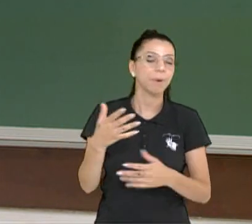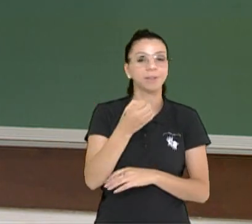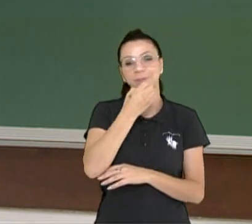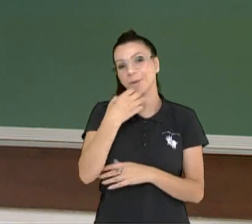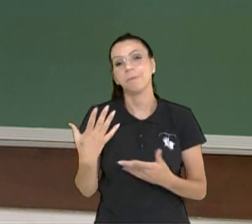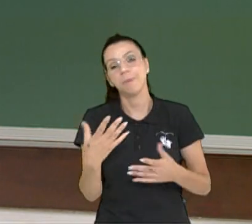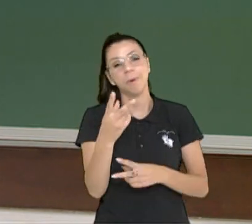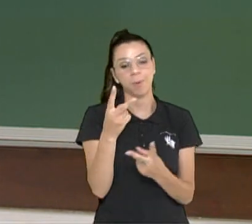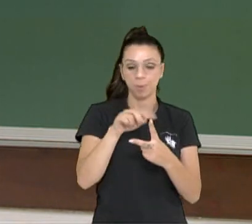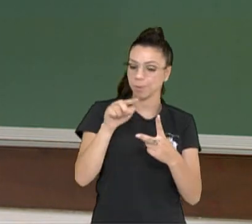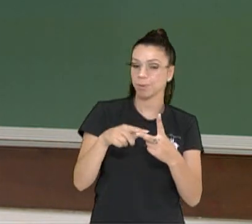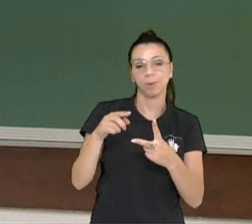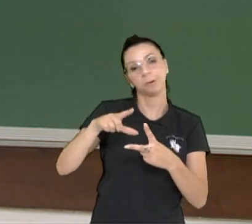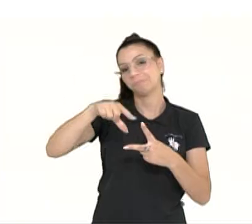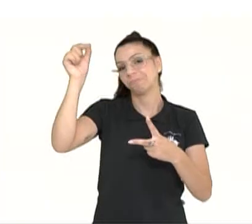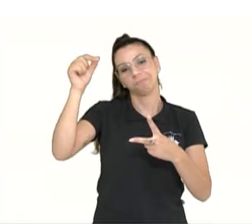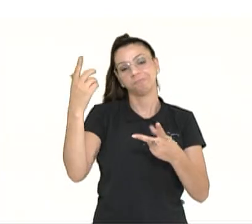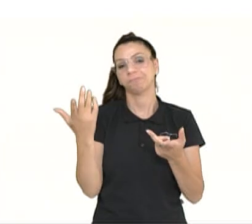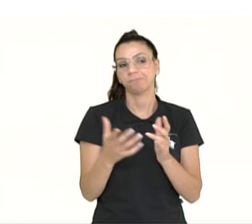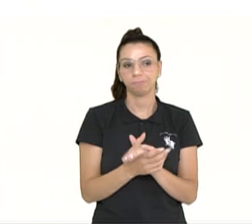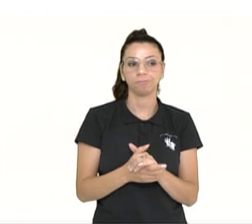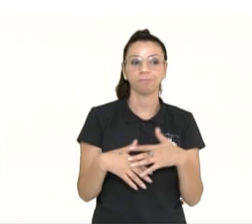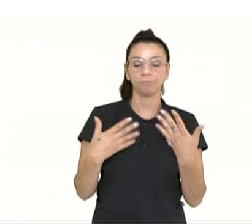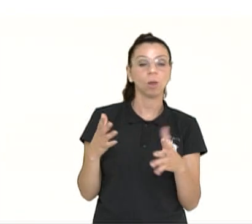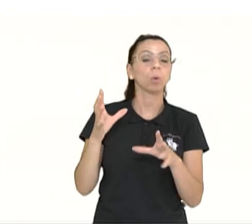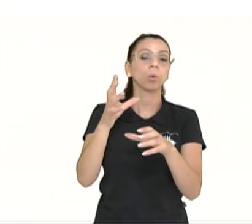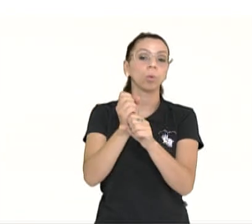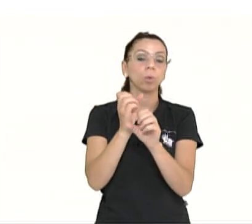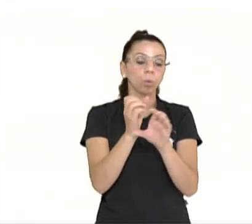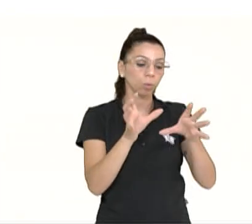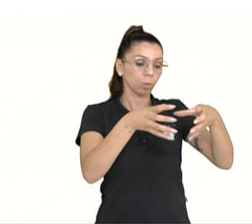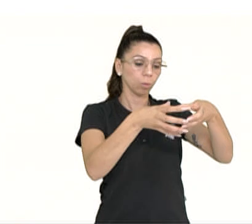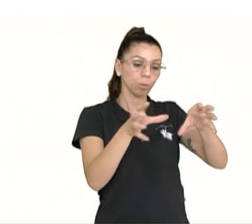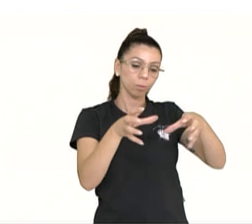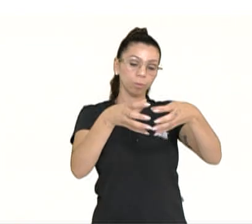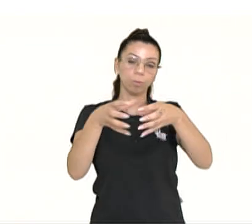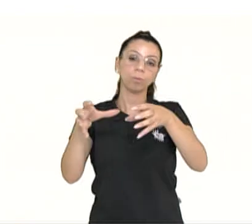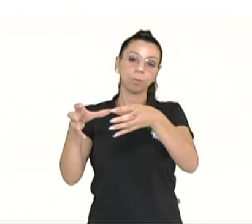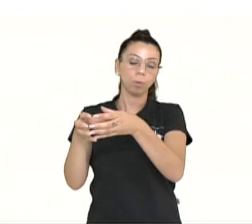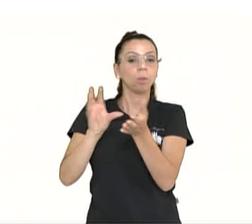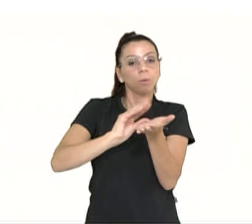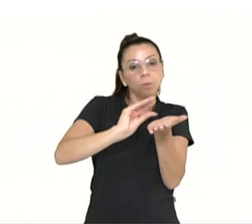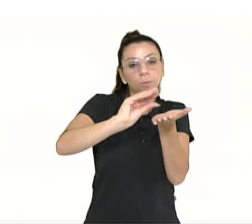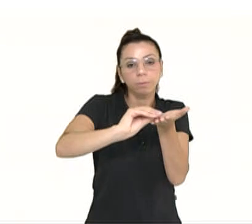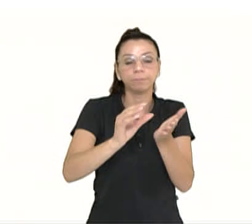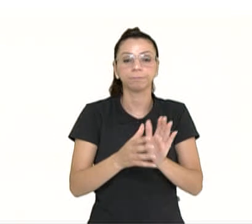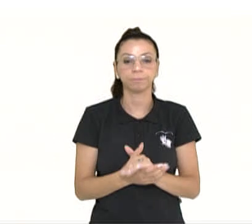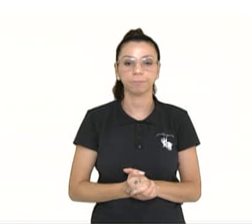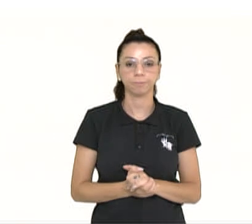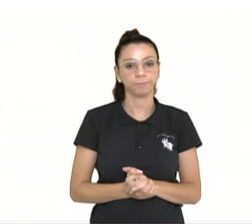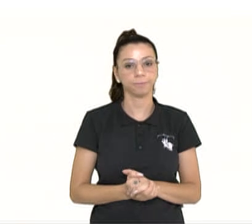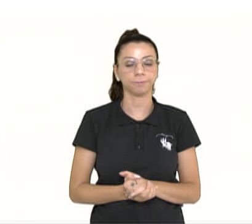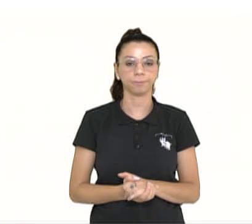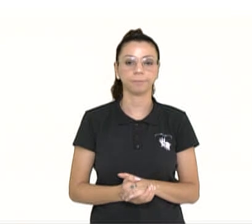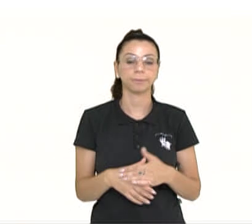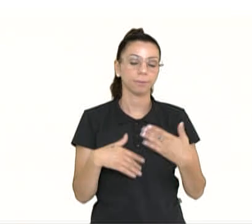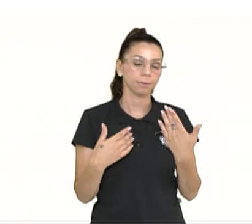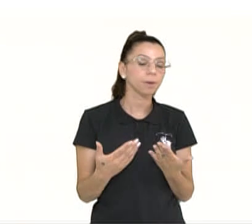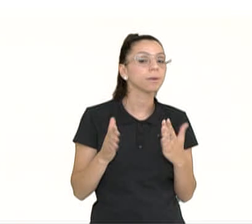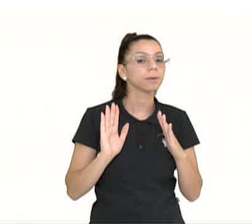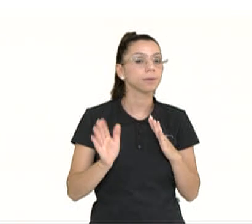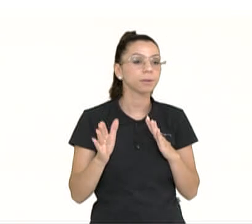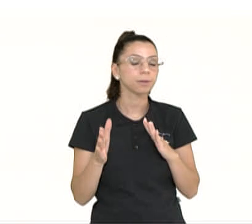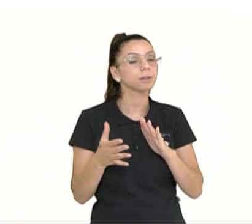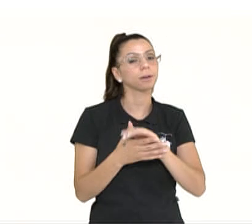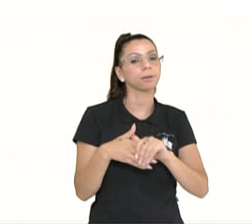tudo certo. Então, isso serve para calcular o número de classes da sua amostra. E aí, como nós já